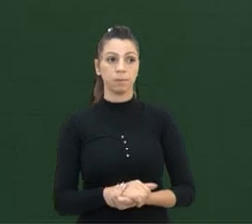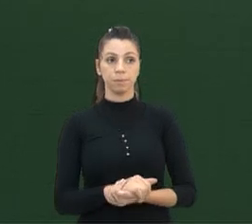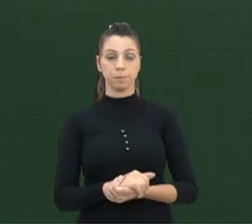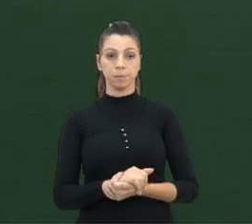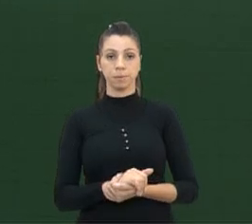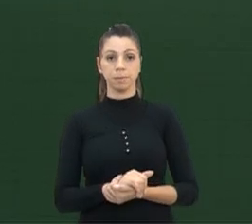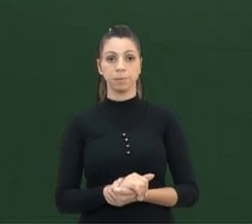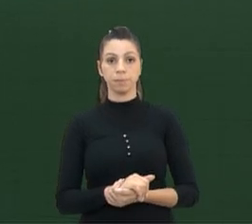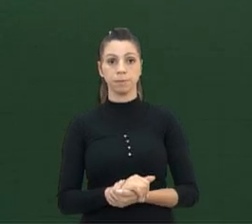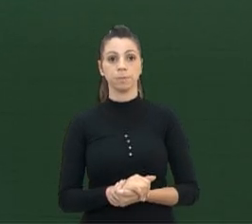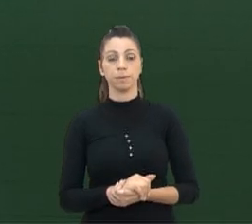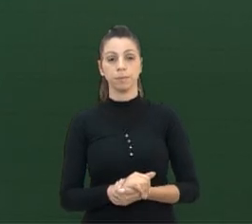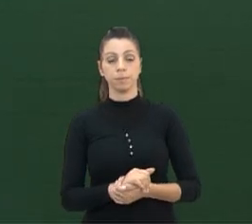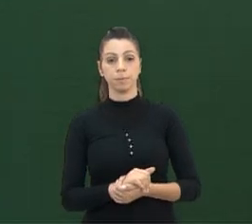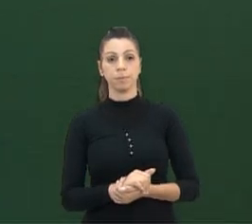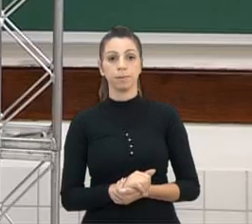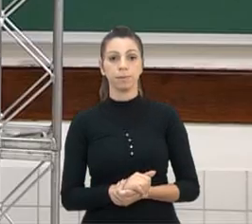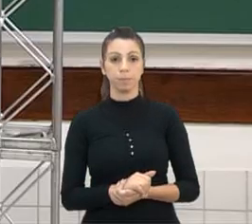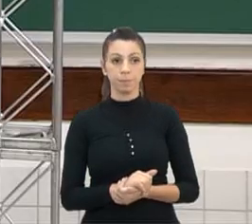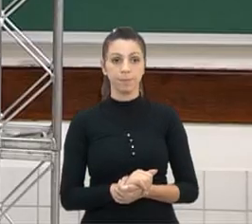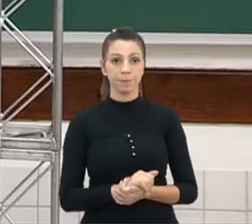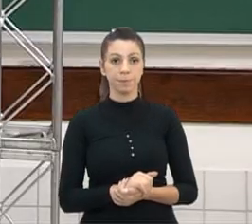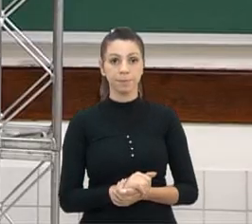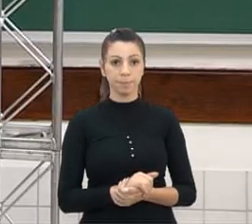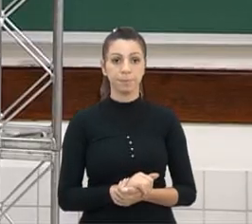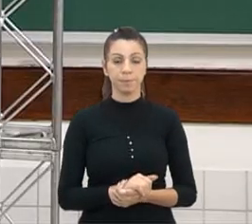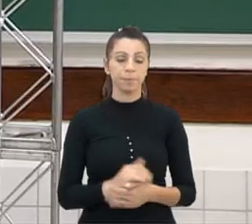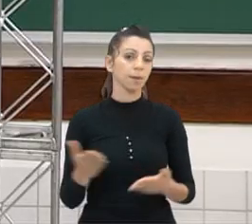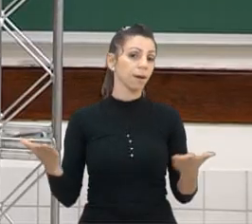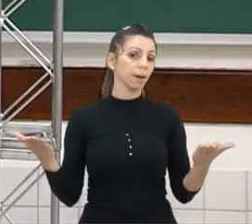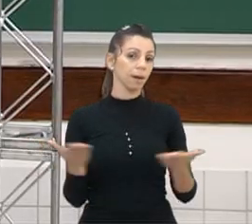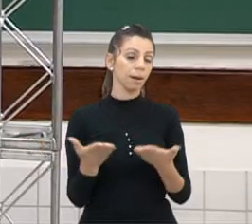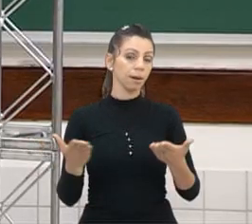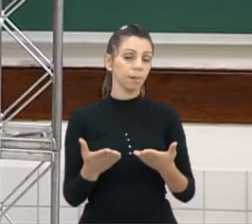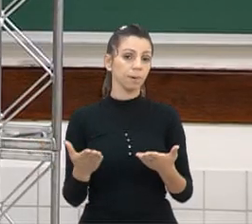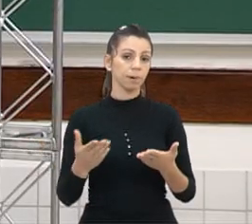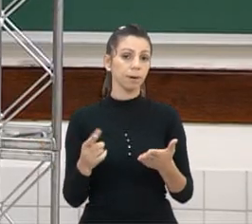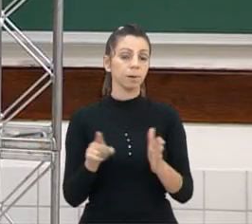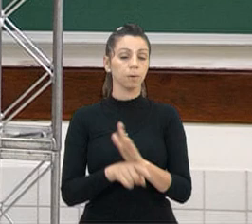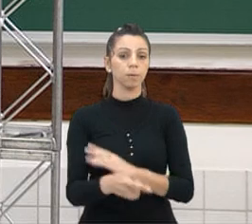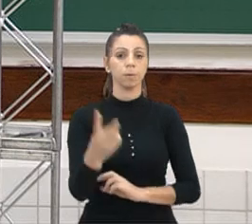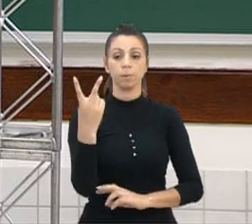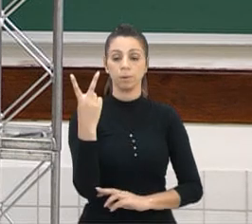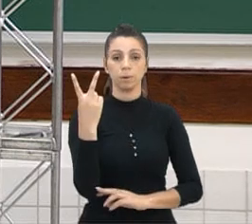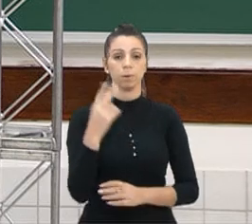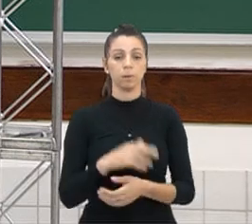monômio 3x, certo? Agora, número 2 é o seguinte,